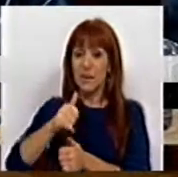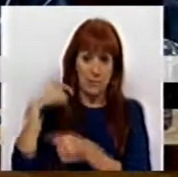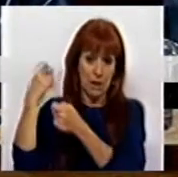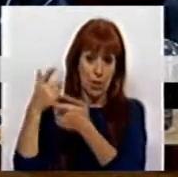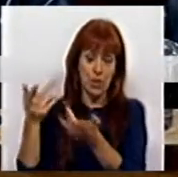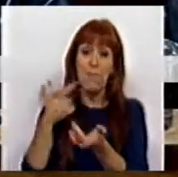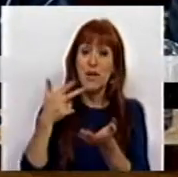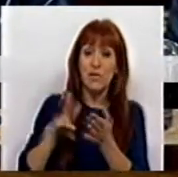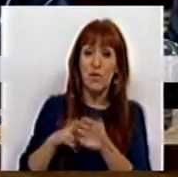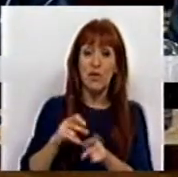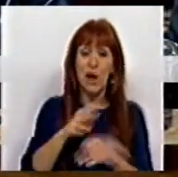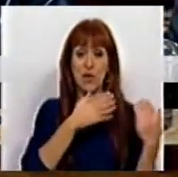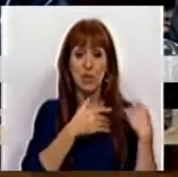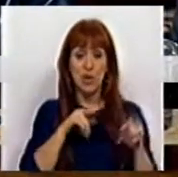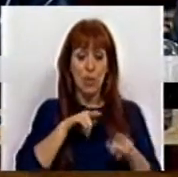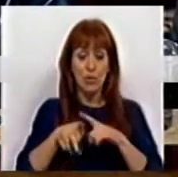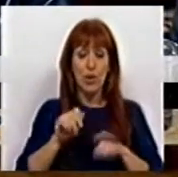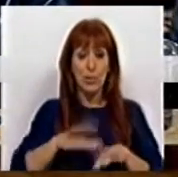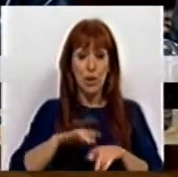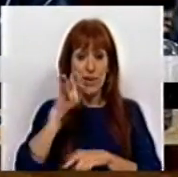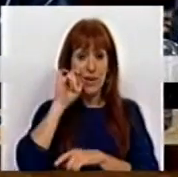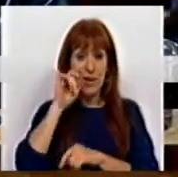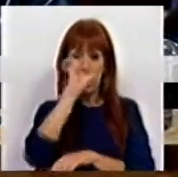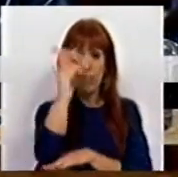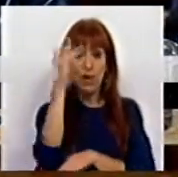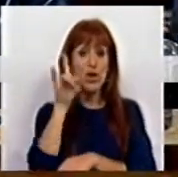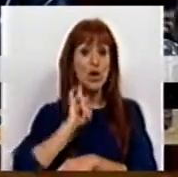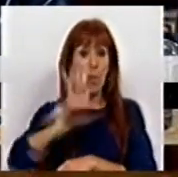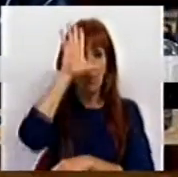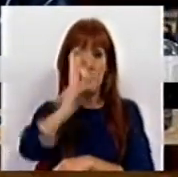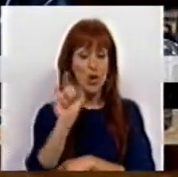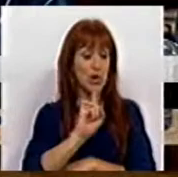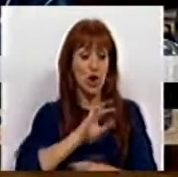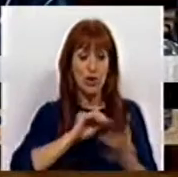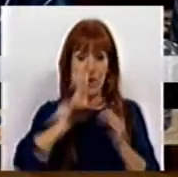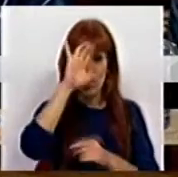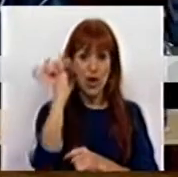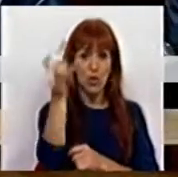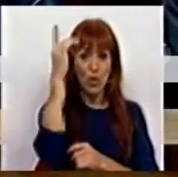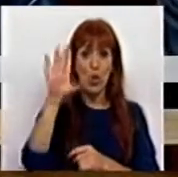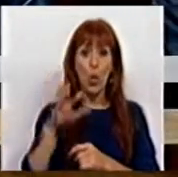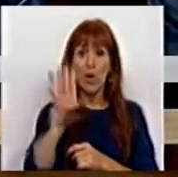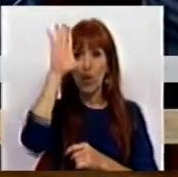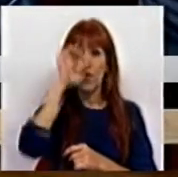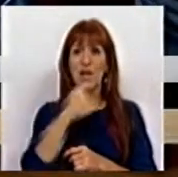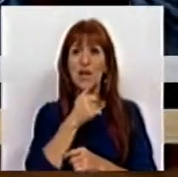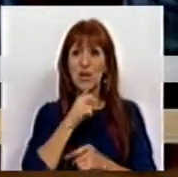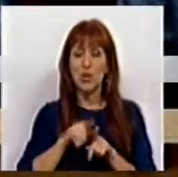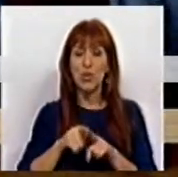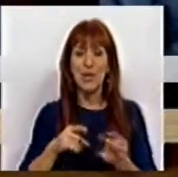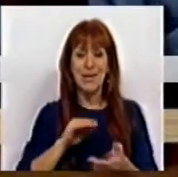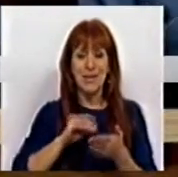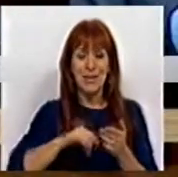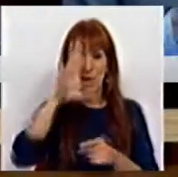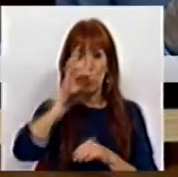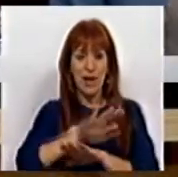da Agricultura. Mas a verdade é que a responsabilidade política pelas florestas é da senhora Ministra e não é do senhor Secretário de Estado. E quando o Governo decidiu ficar sem